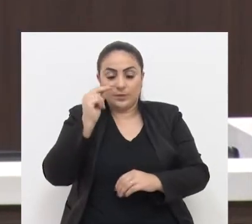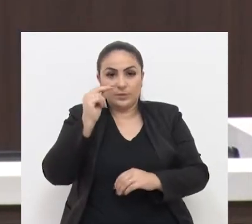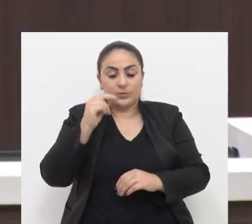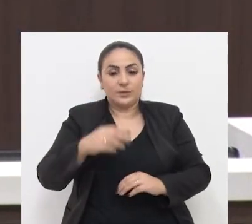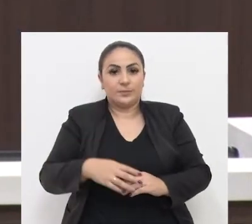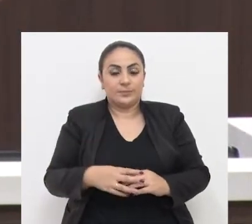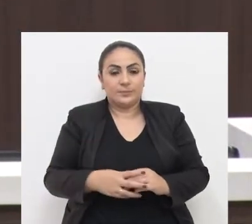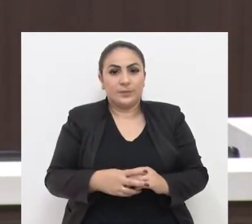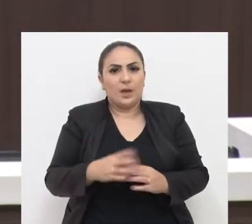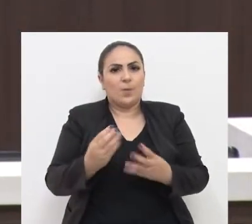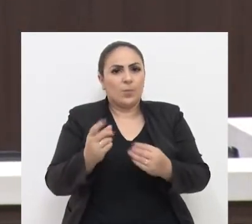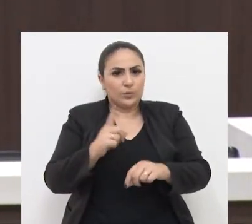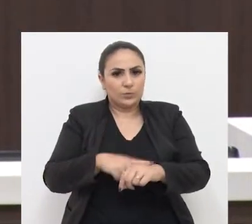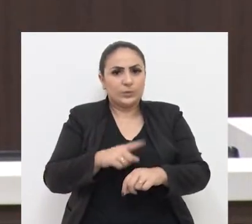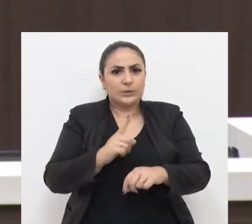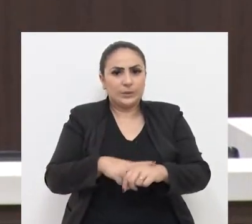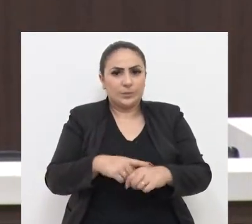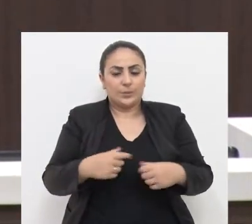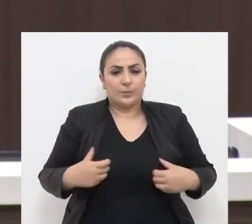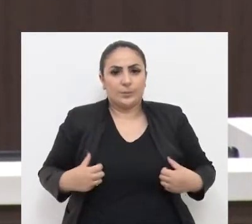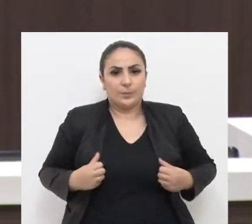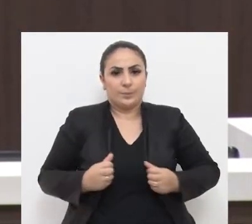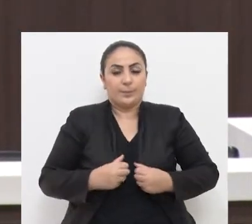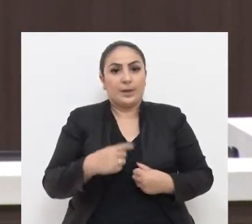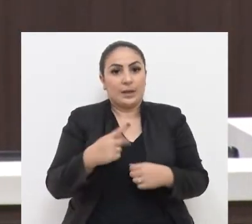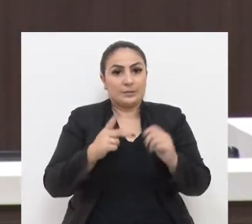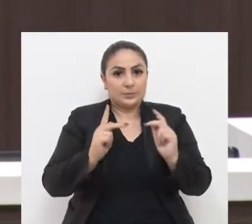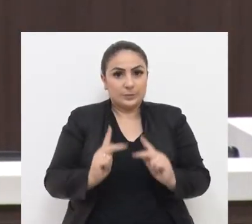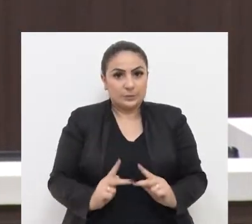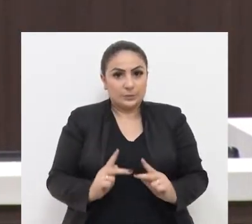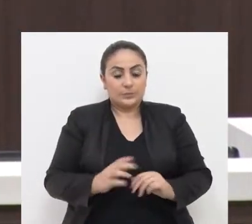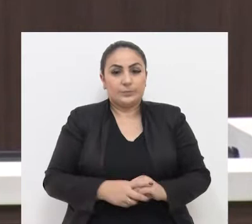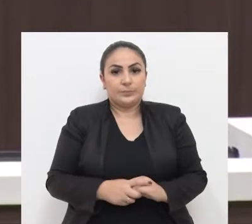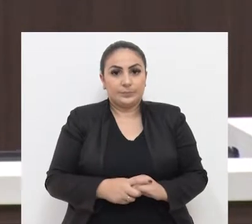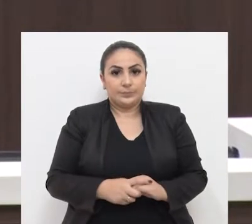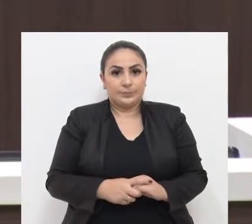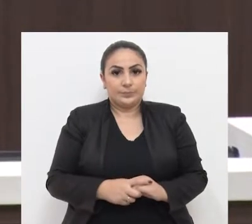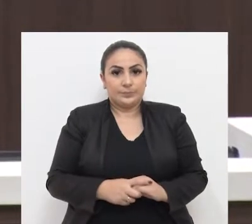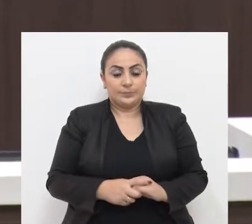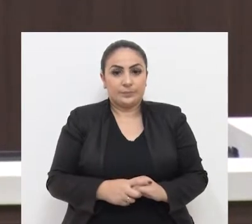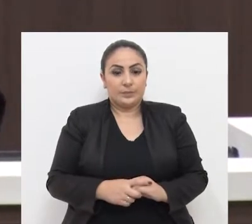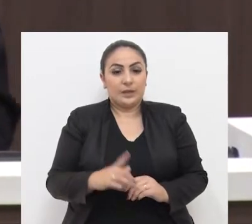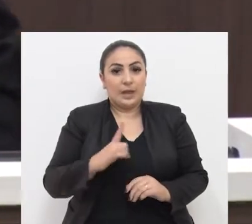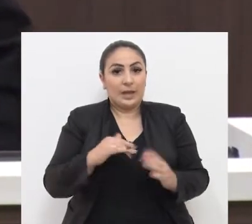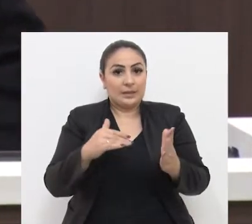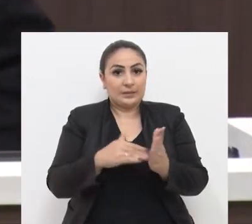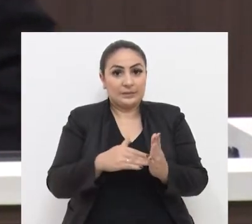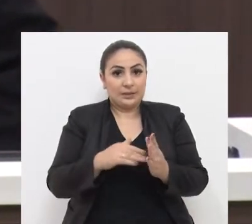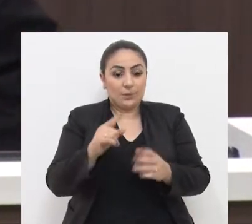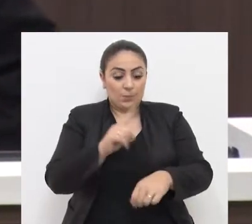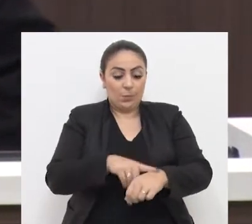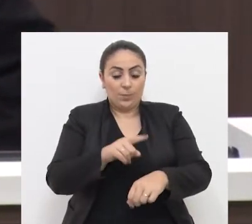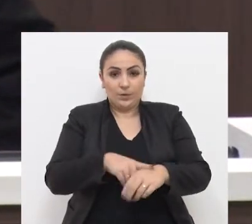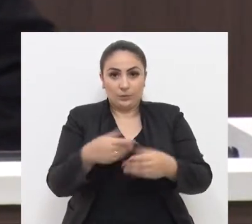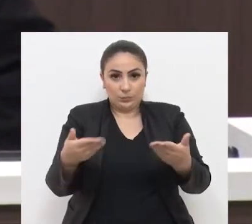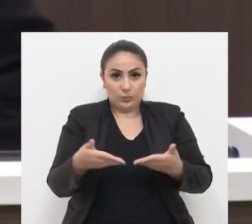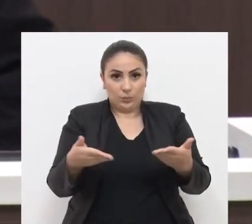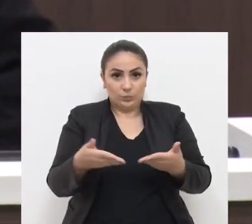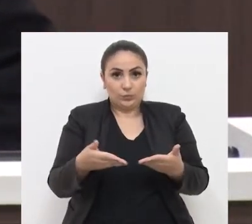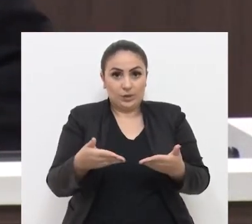Prefeitura Municipal, há muito tempo para essas pessoas, e que até o presente